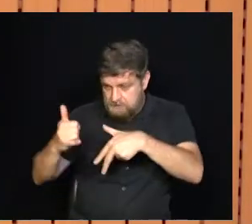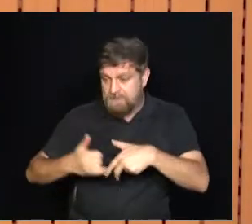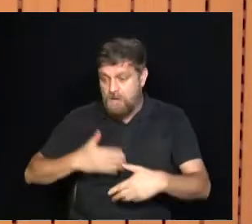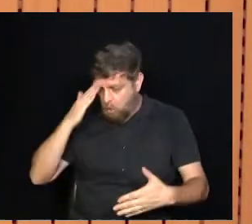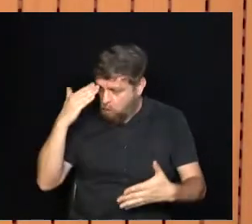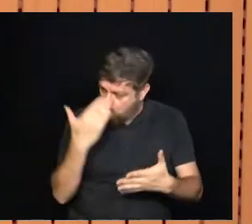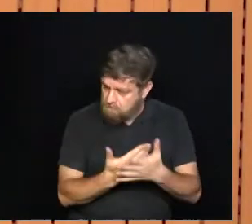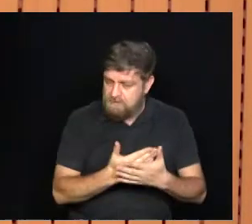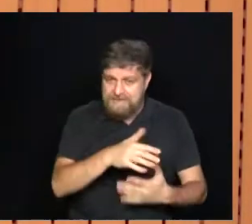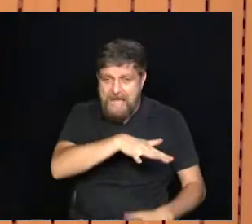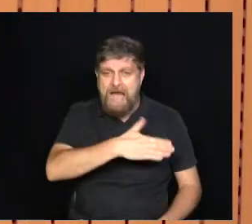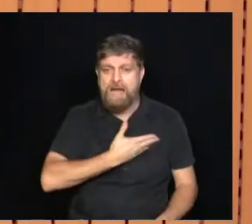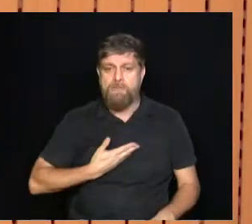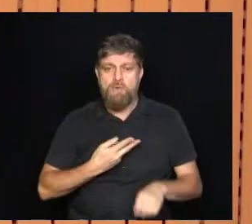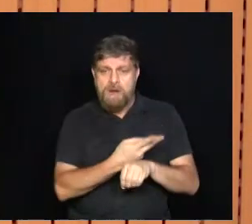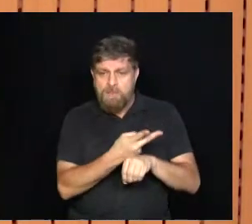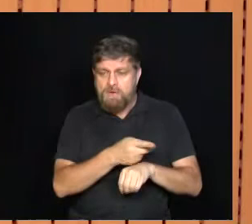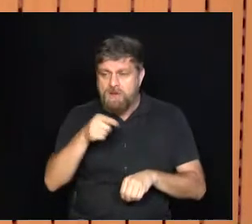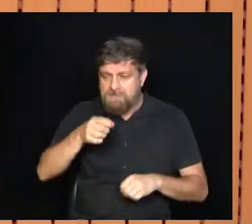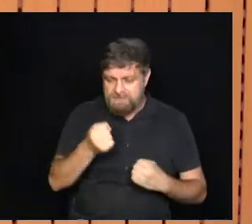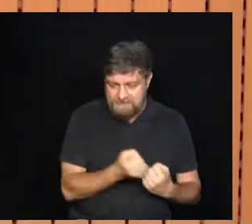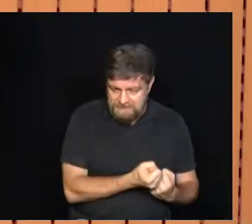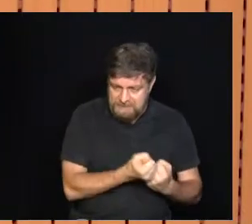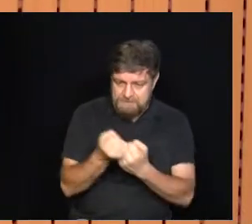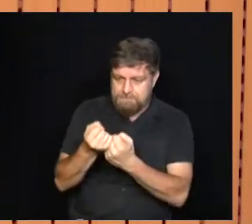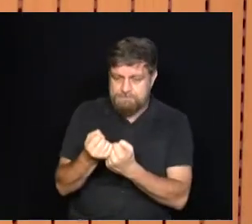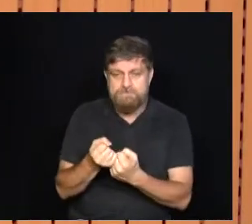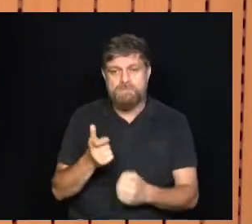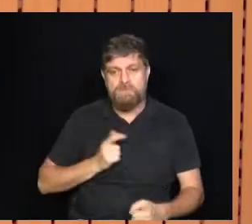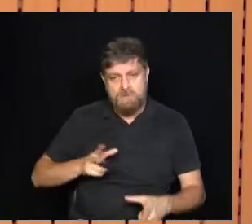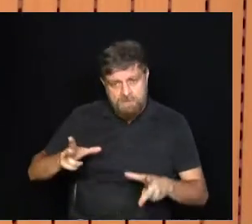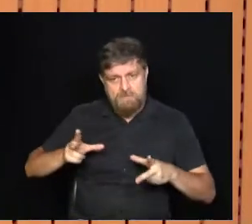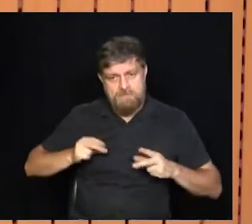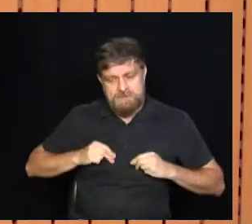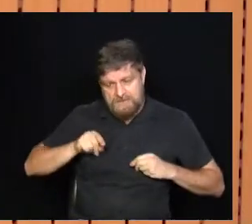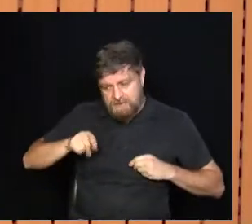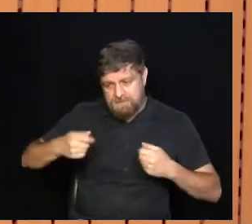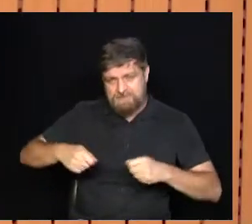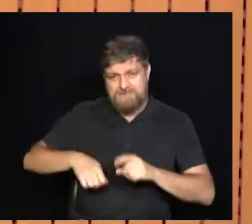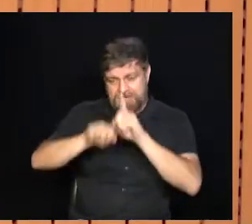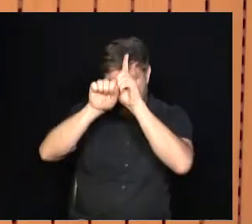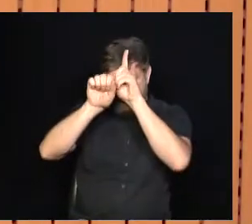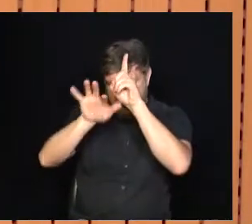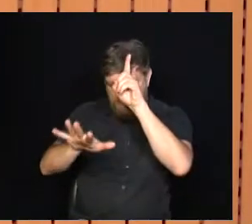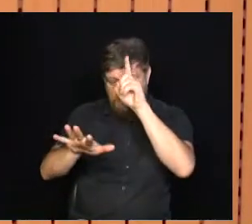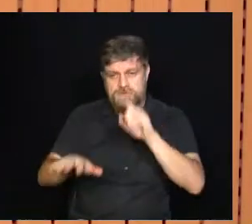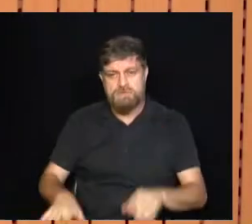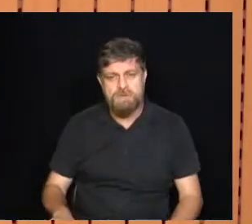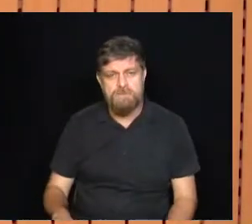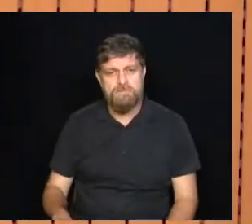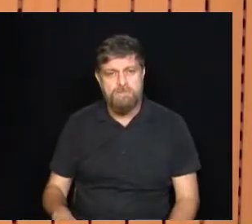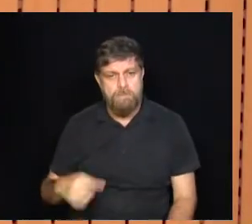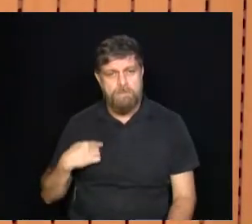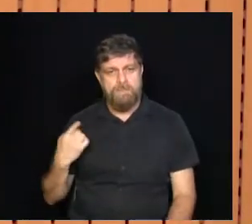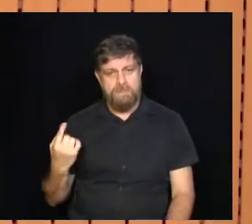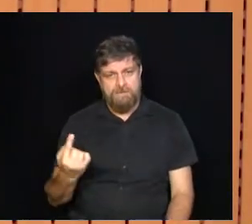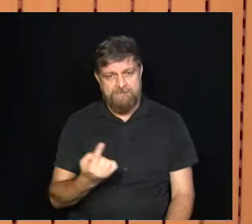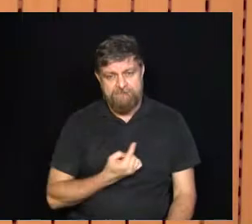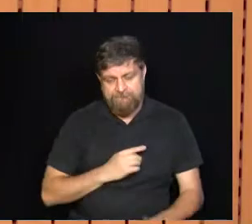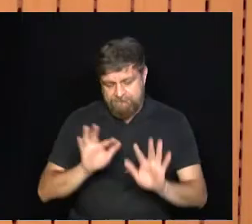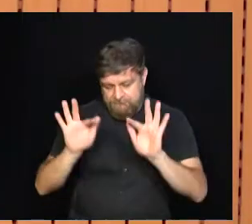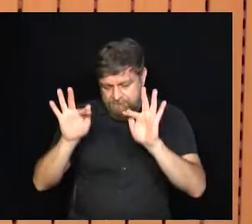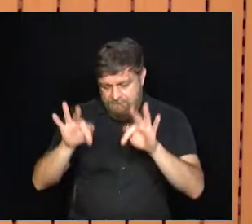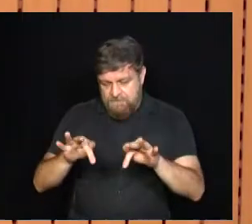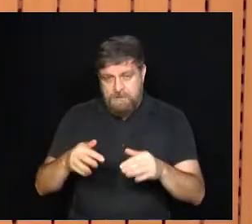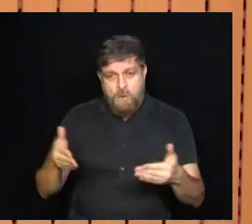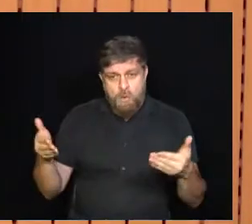órgãos públicos e você vai ter assistência merecida e que Deus possa abençoar. E que a gente termine esse